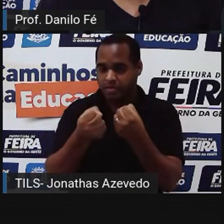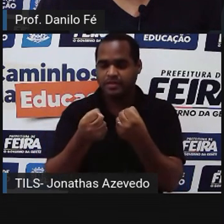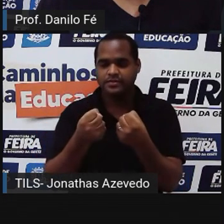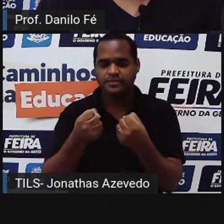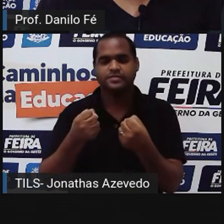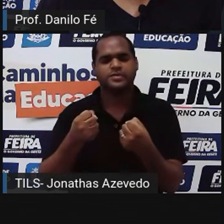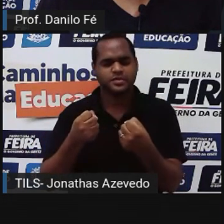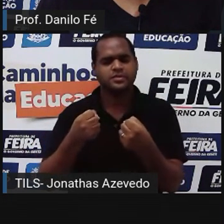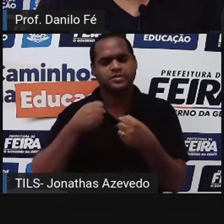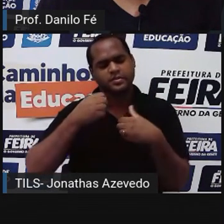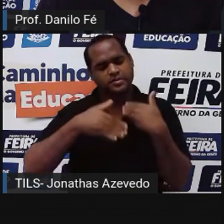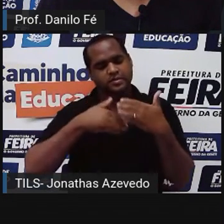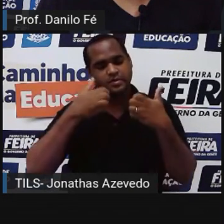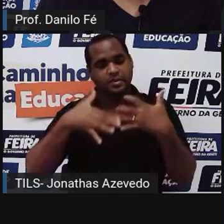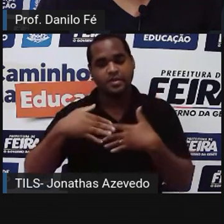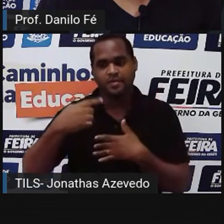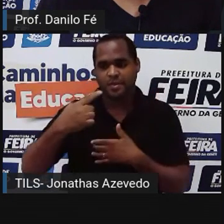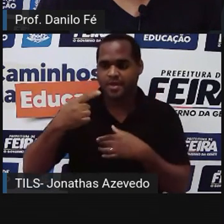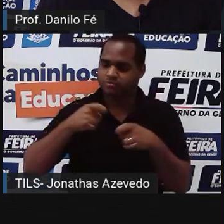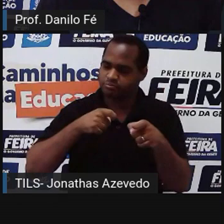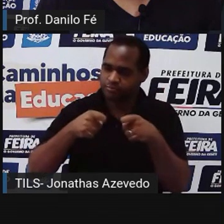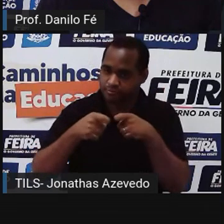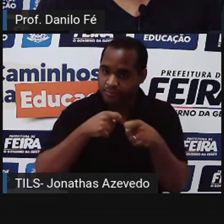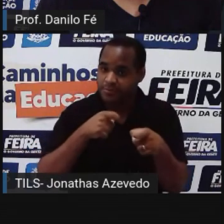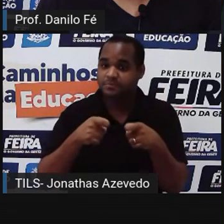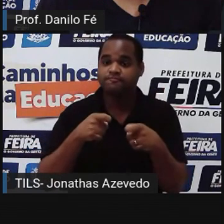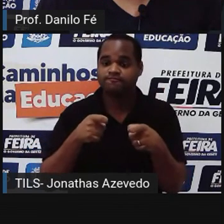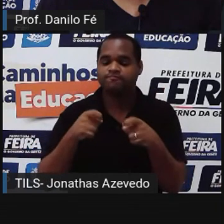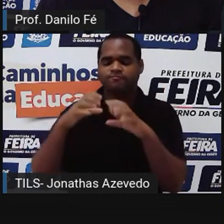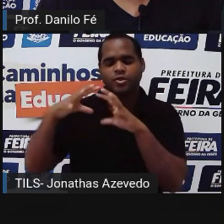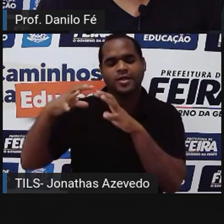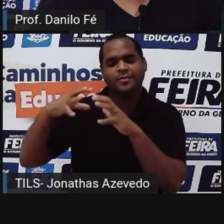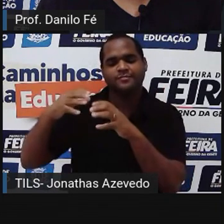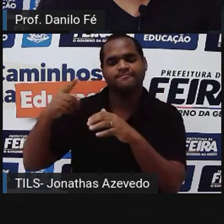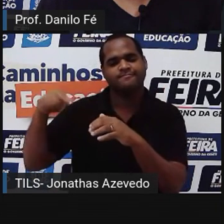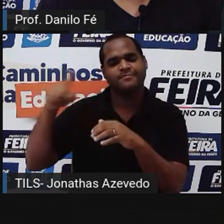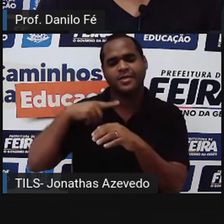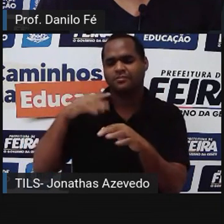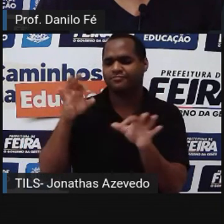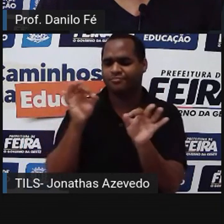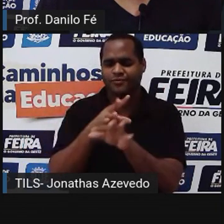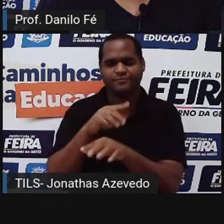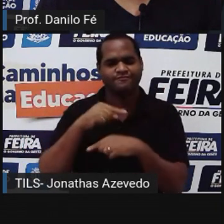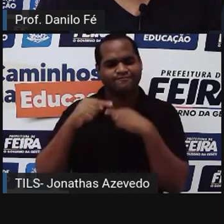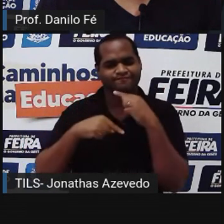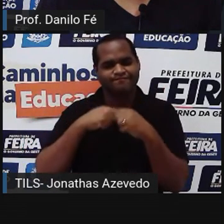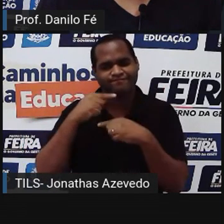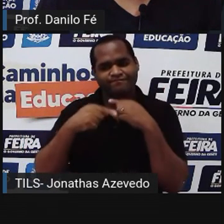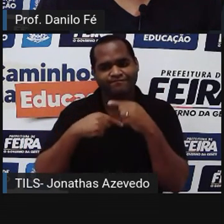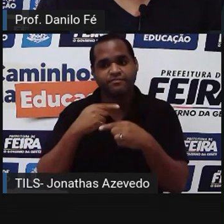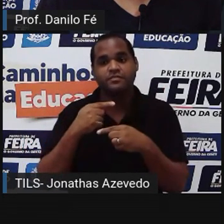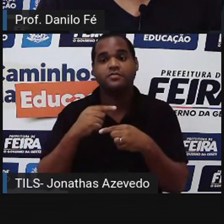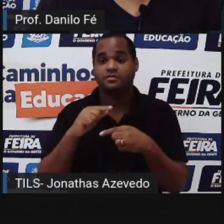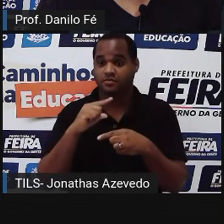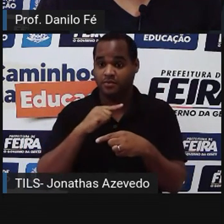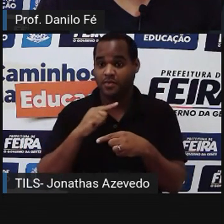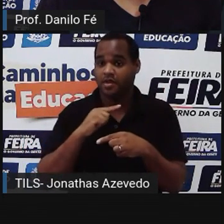que a Primeira Guerra pretendia fazer e não fez. E de alguma